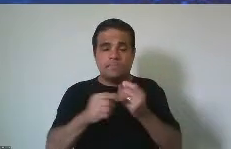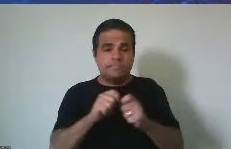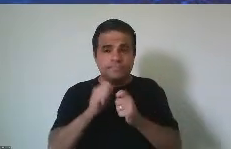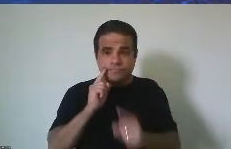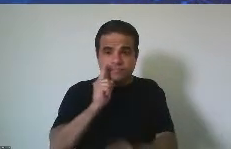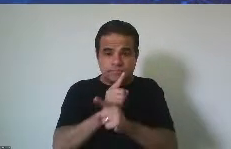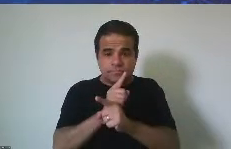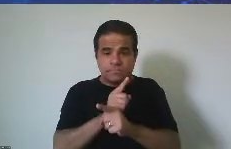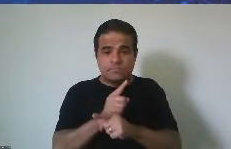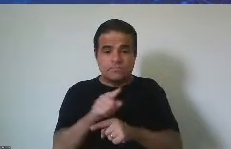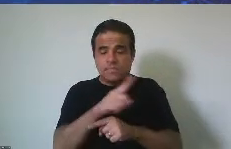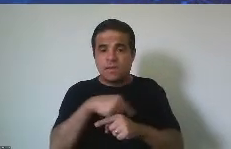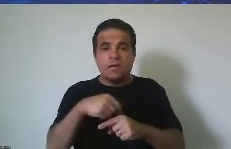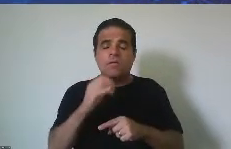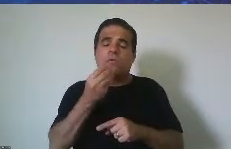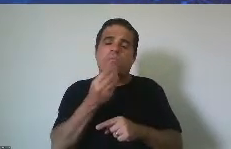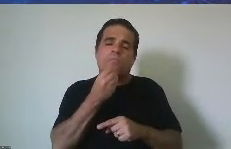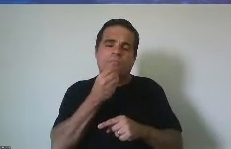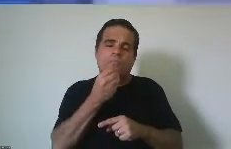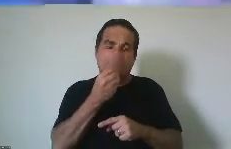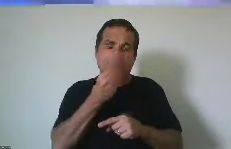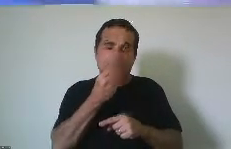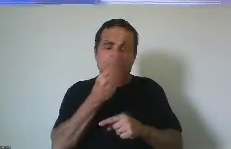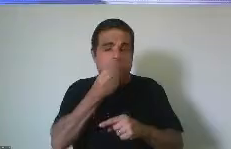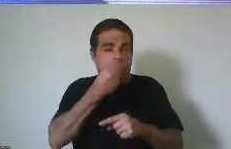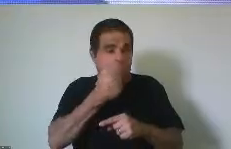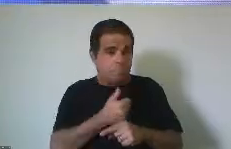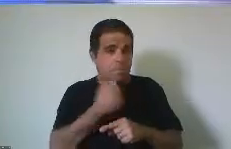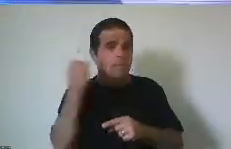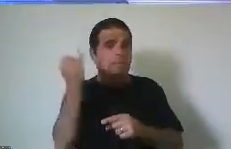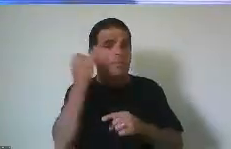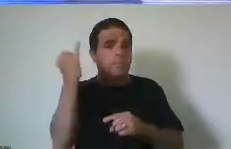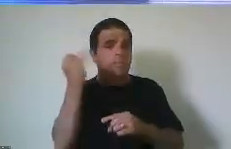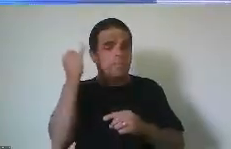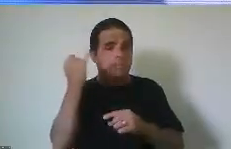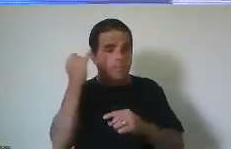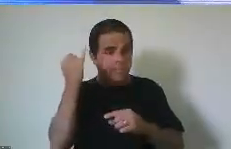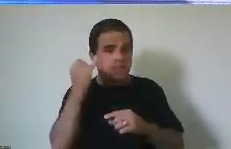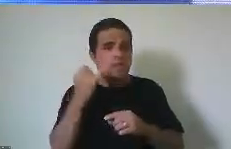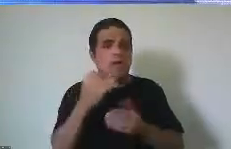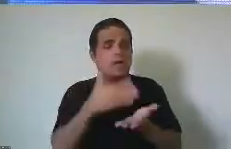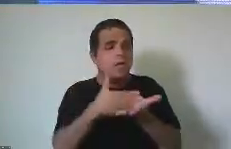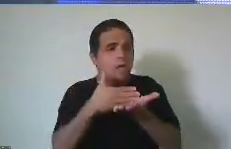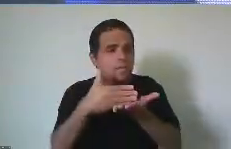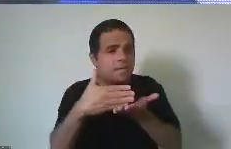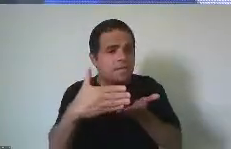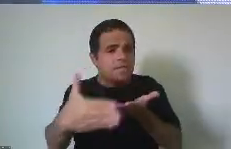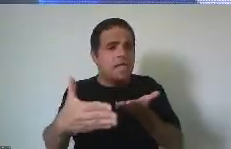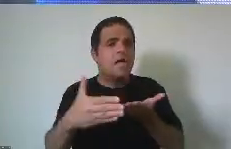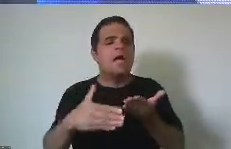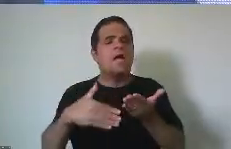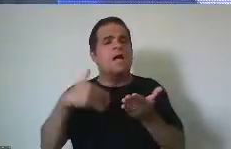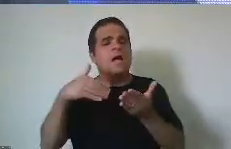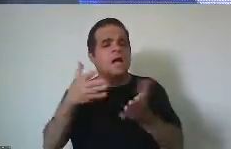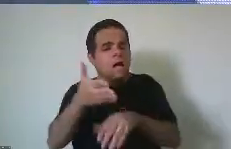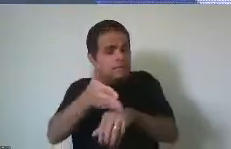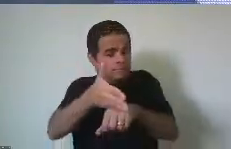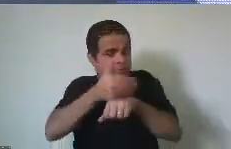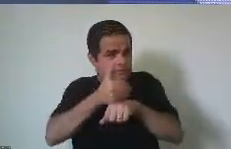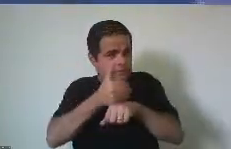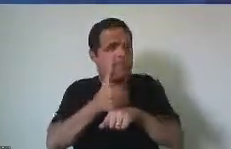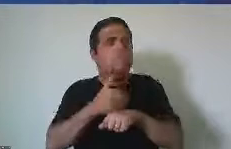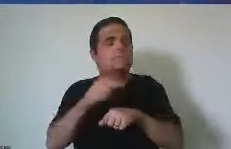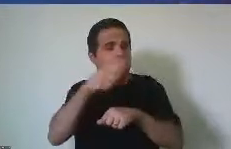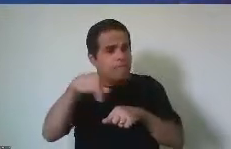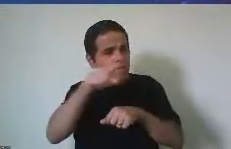dessas oportunidades e bem importante aqui o conceito de começar com muita antecedência essa